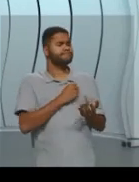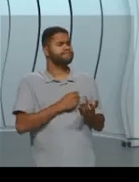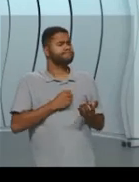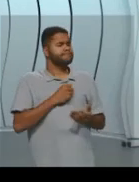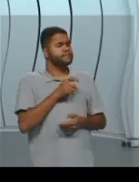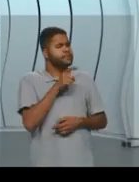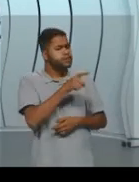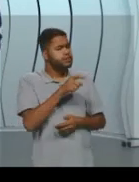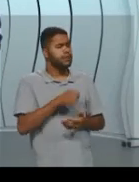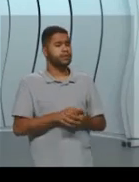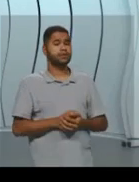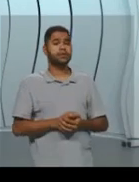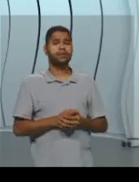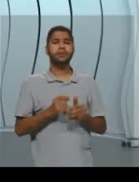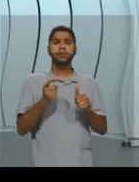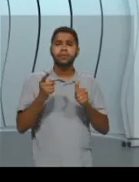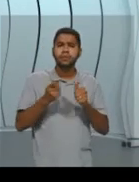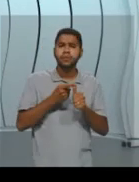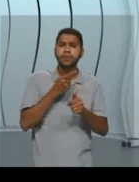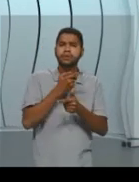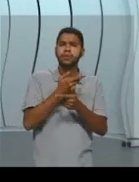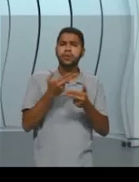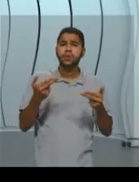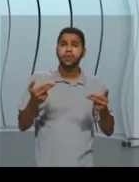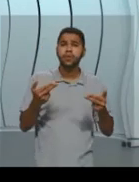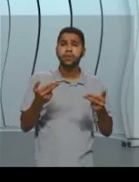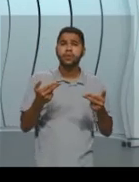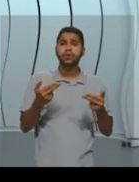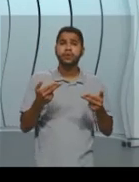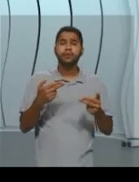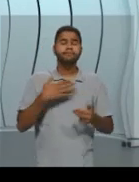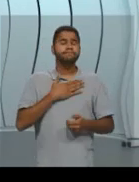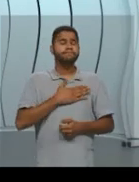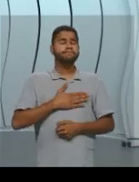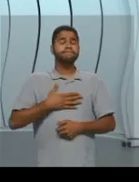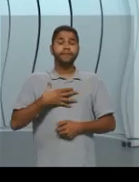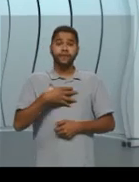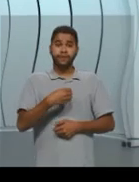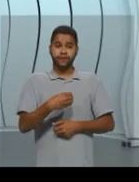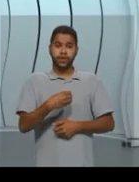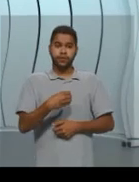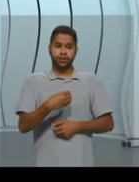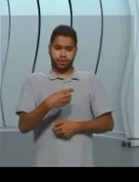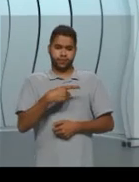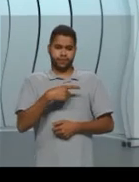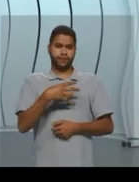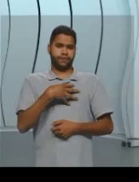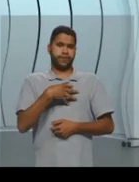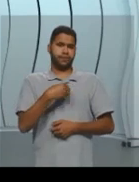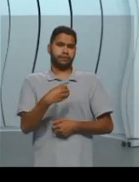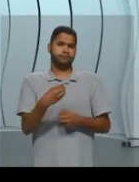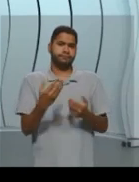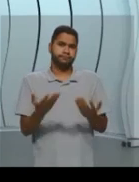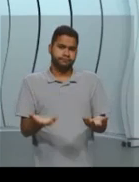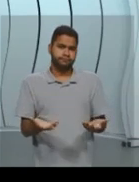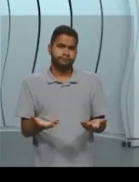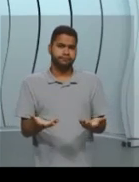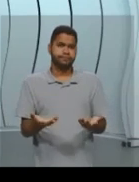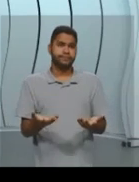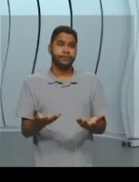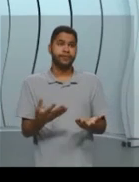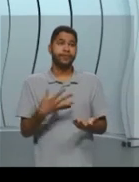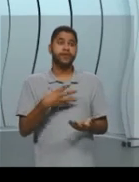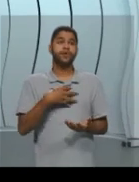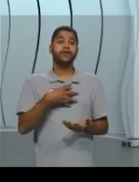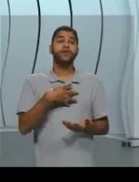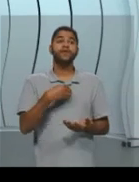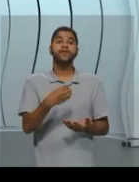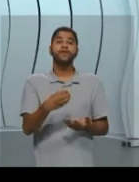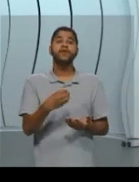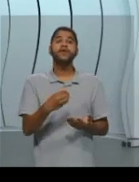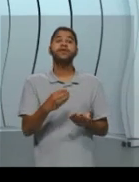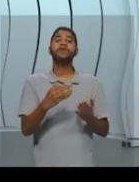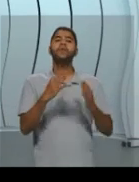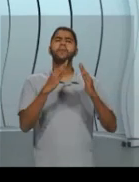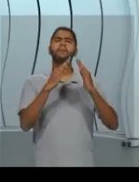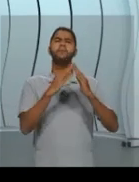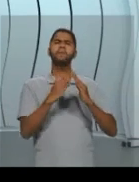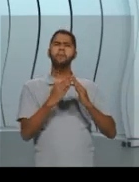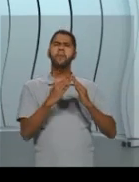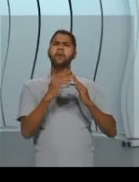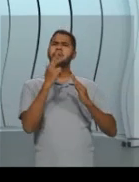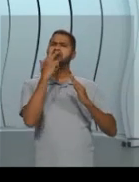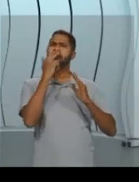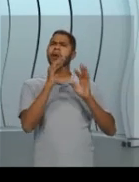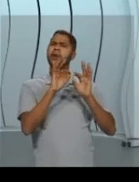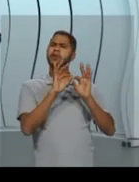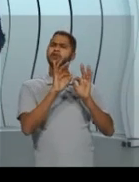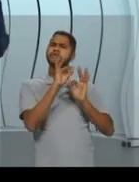saudade. Primeira coisa, quando ele falou querido filho, eles têm um filho, né? E esse filho está morando longe.